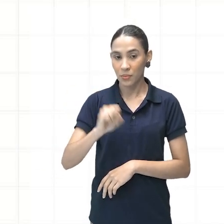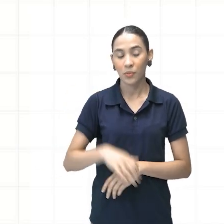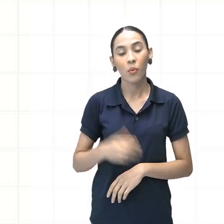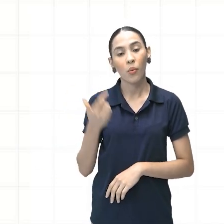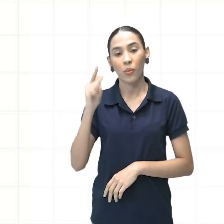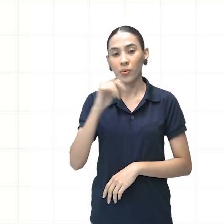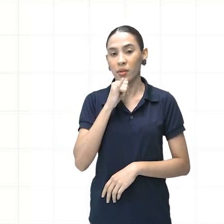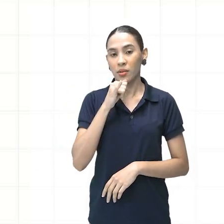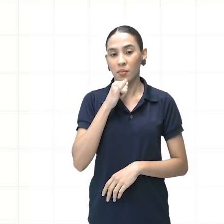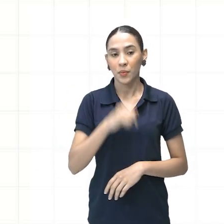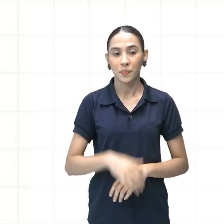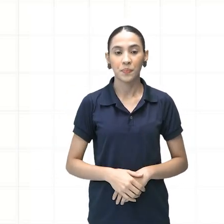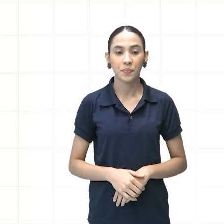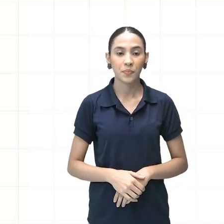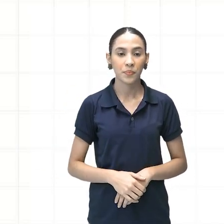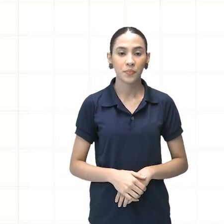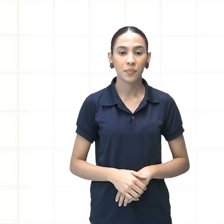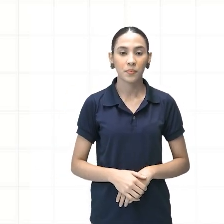próximo exemplo.